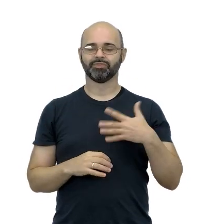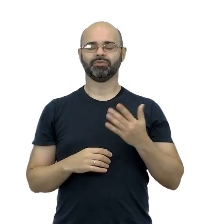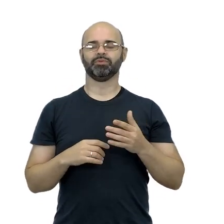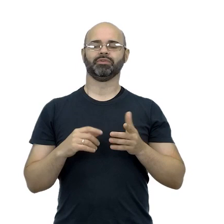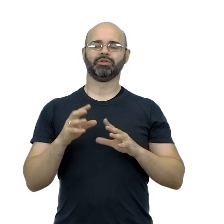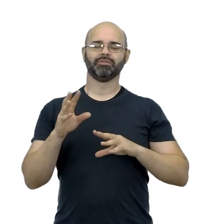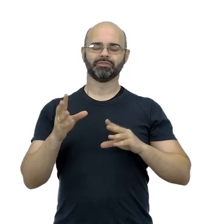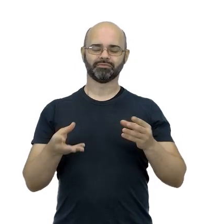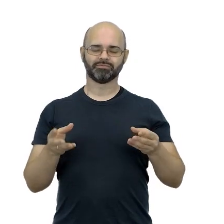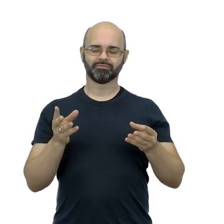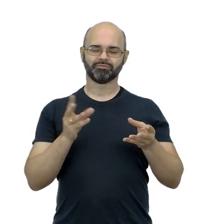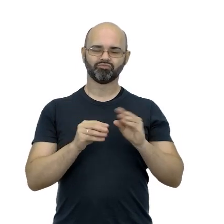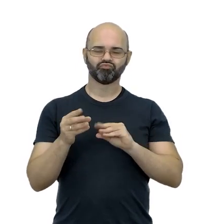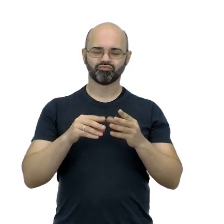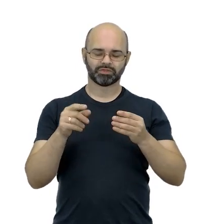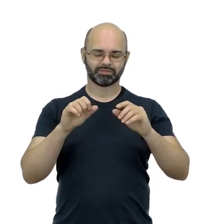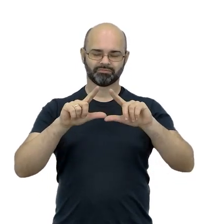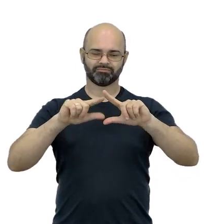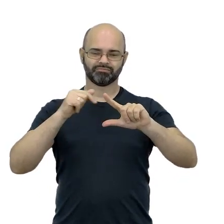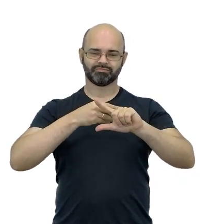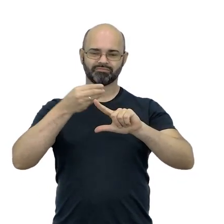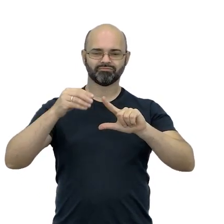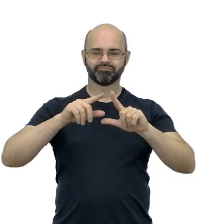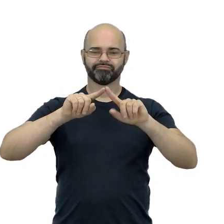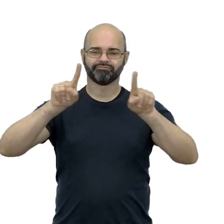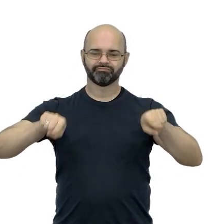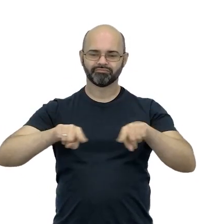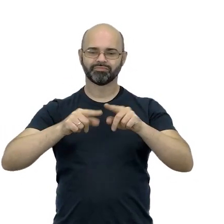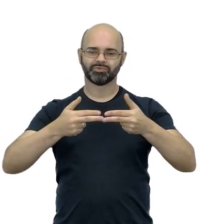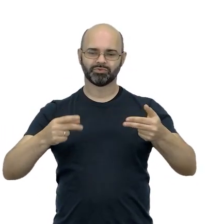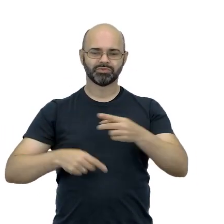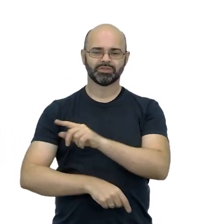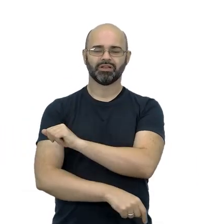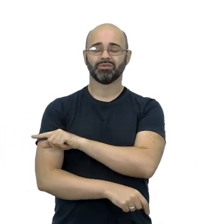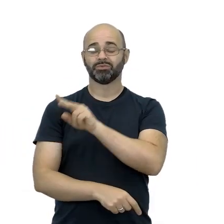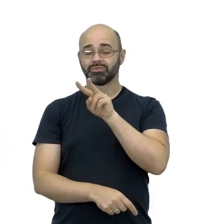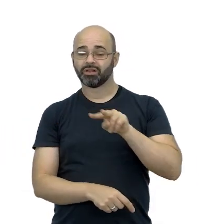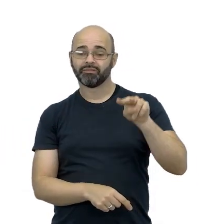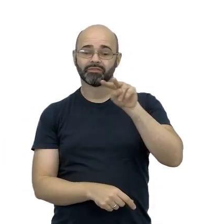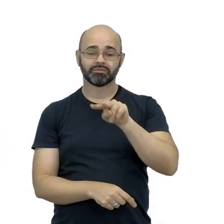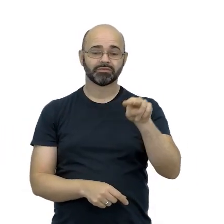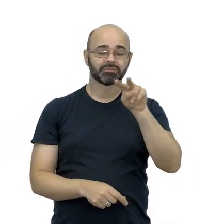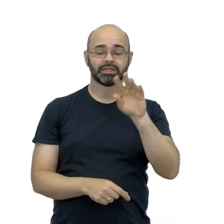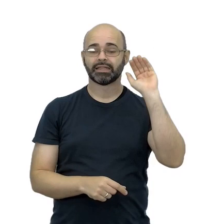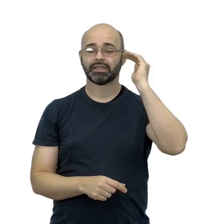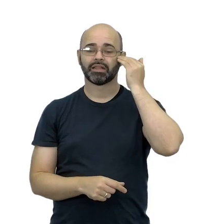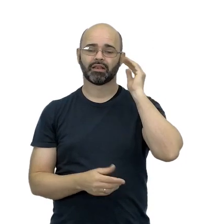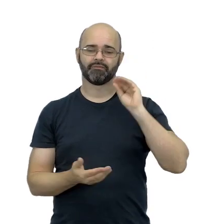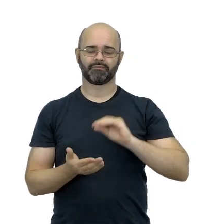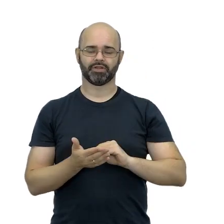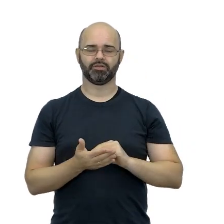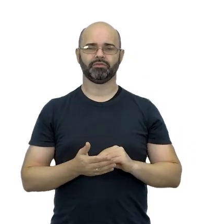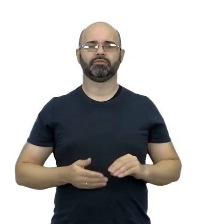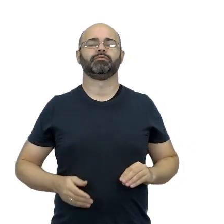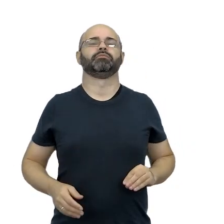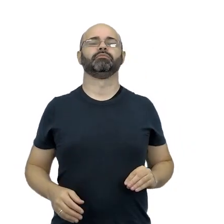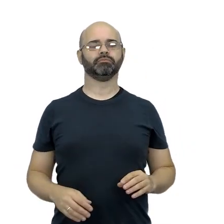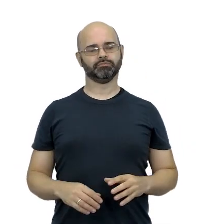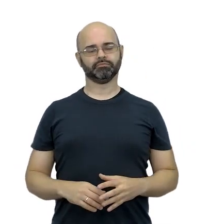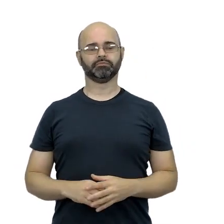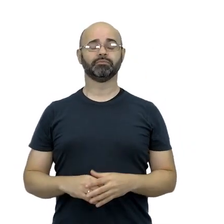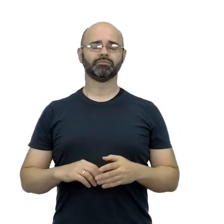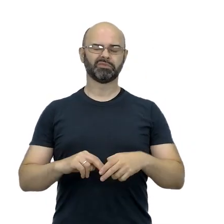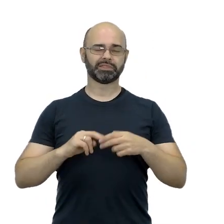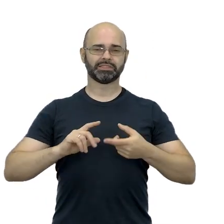desmontar e montar figuras, os alunos vão tendo dificuldades de ter essa observação. Para isso, a gente tem softwares de geometrias